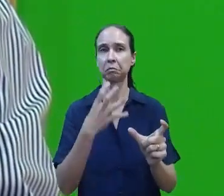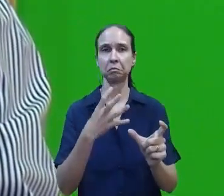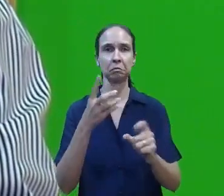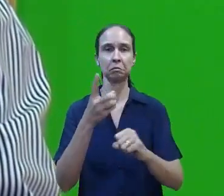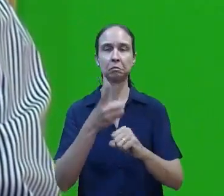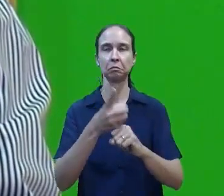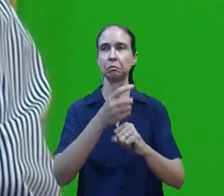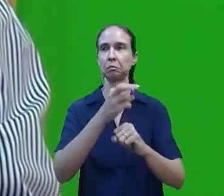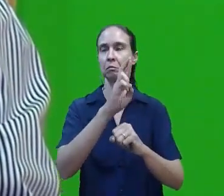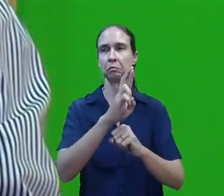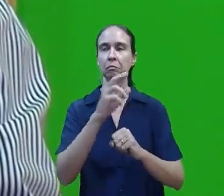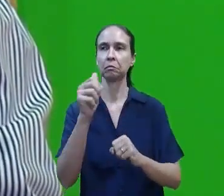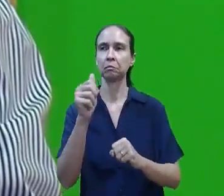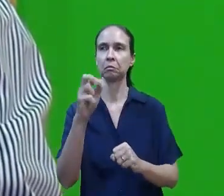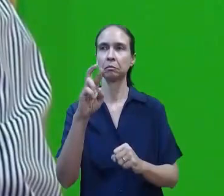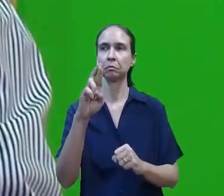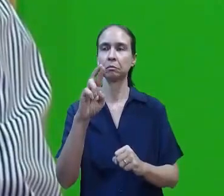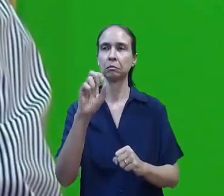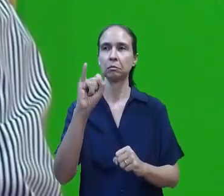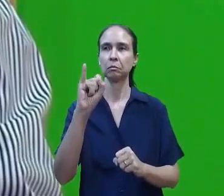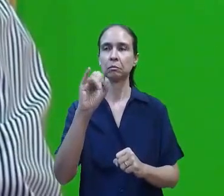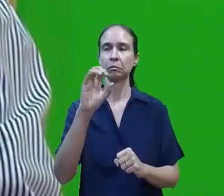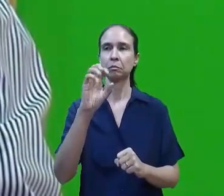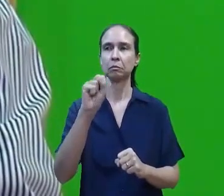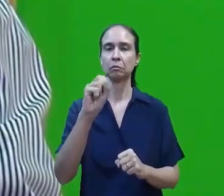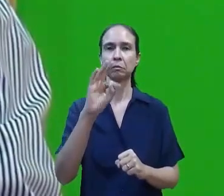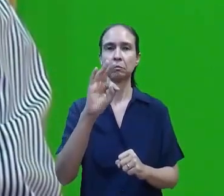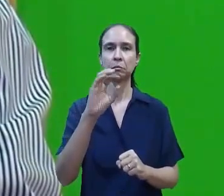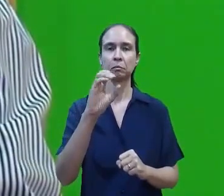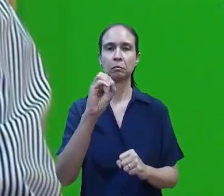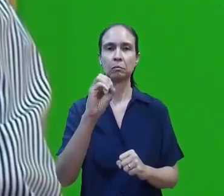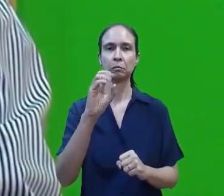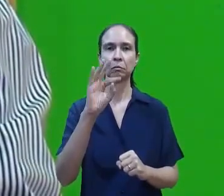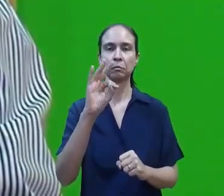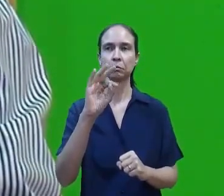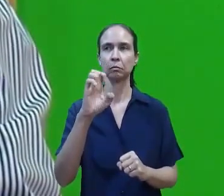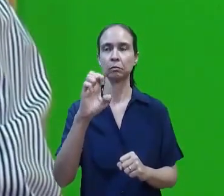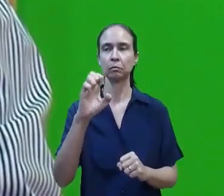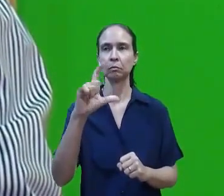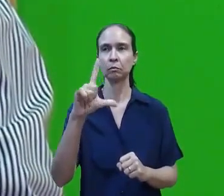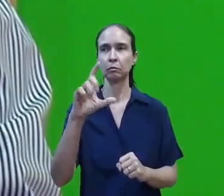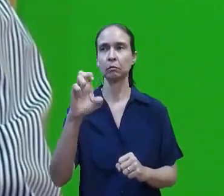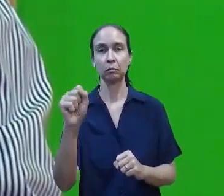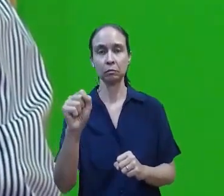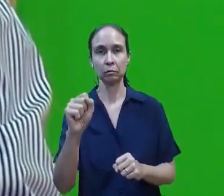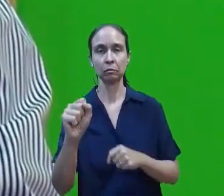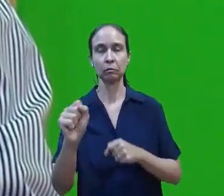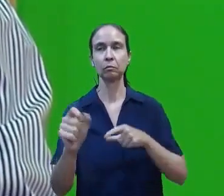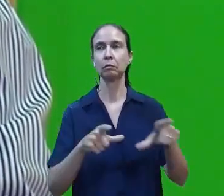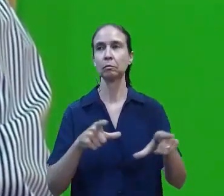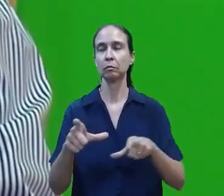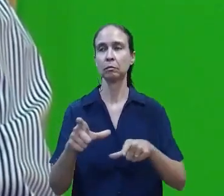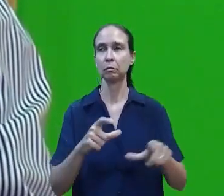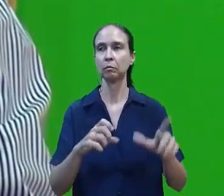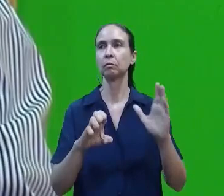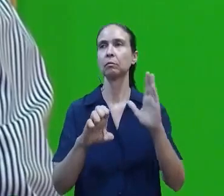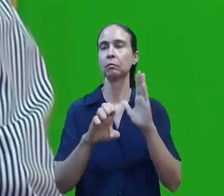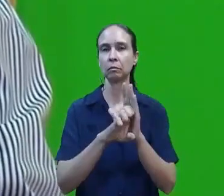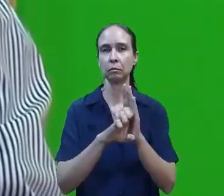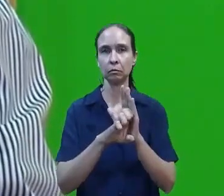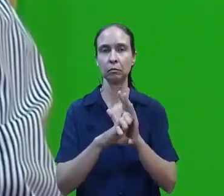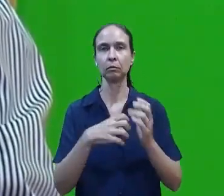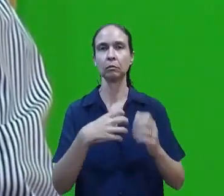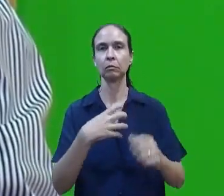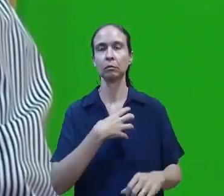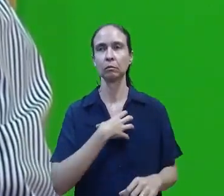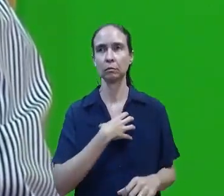Matos, um fitopatologista da Embrapa Mandioca e Fruticultura em Cruz das Almas, na Bahia. Bom